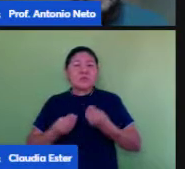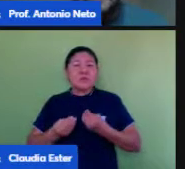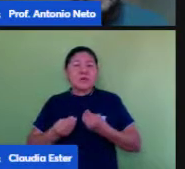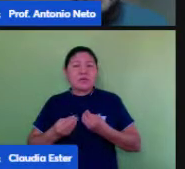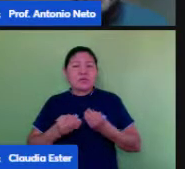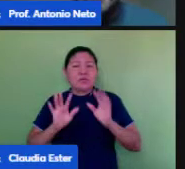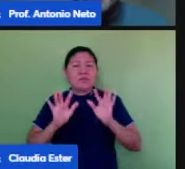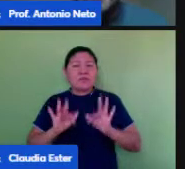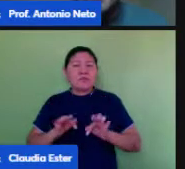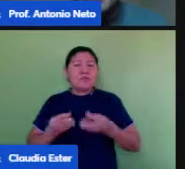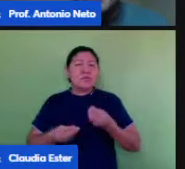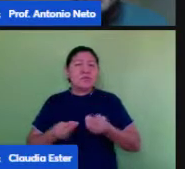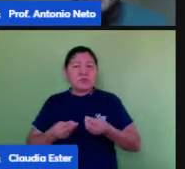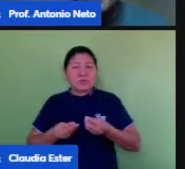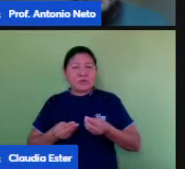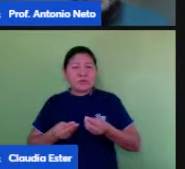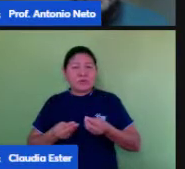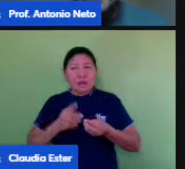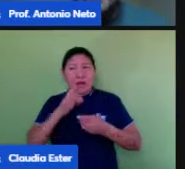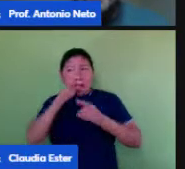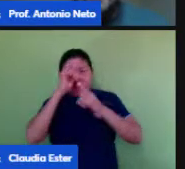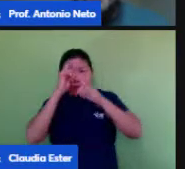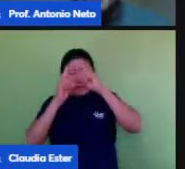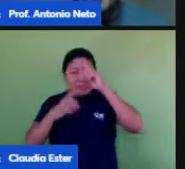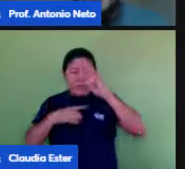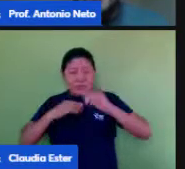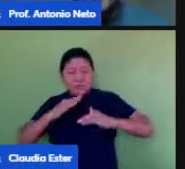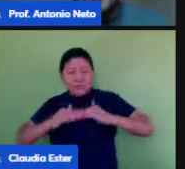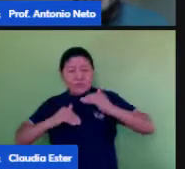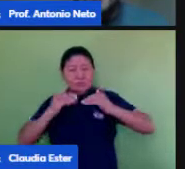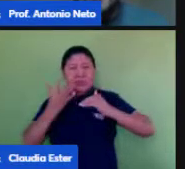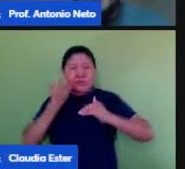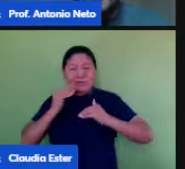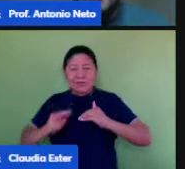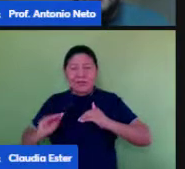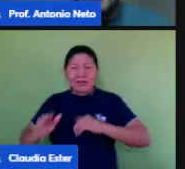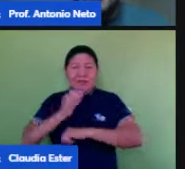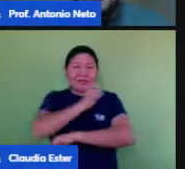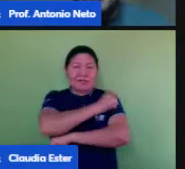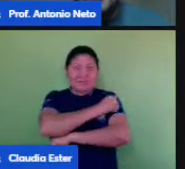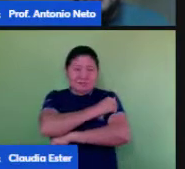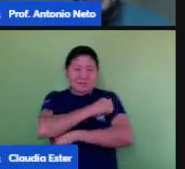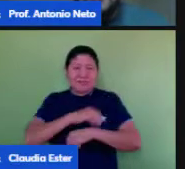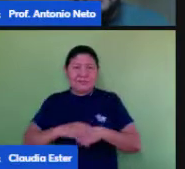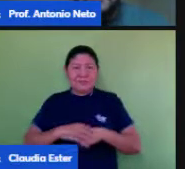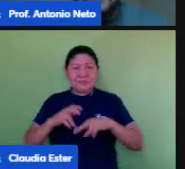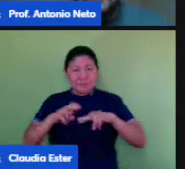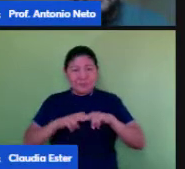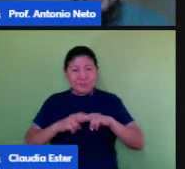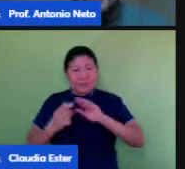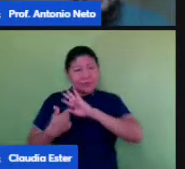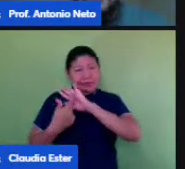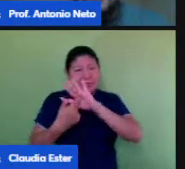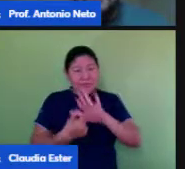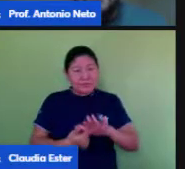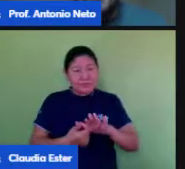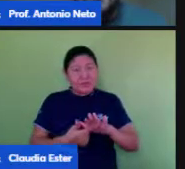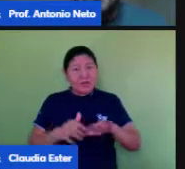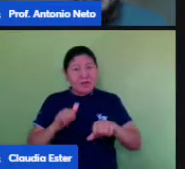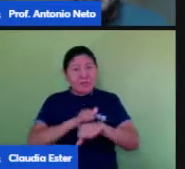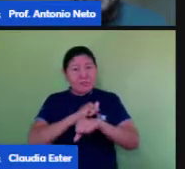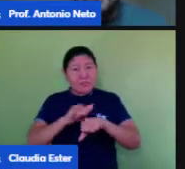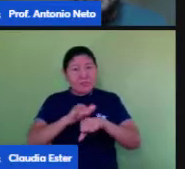noção, uma ideia do desenvolvimento da aprendizagem daquele aluno. Então, nós trouxemos aqui uma estratégia